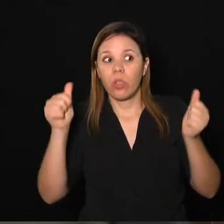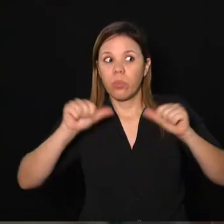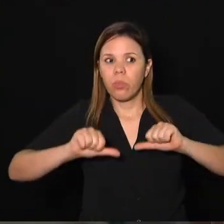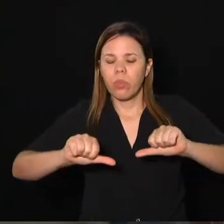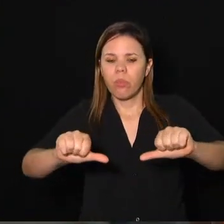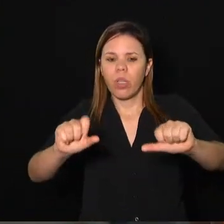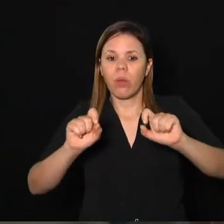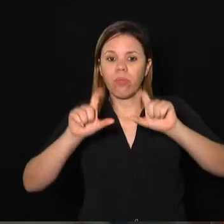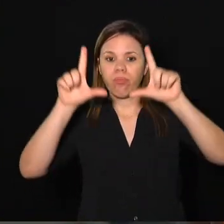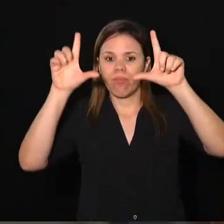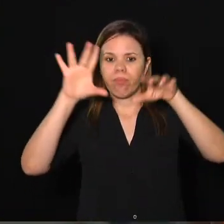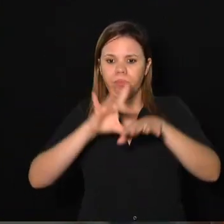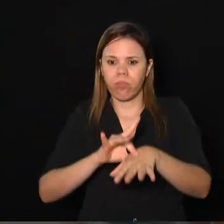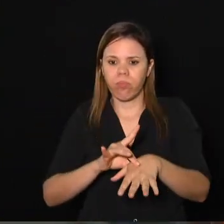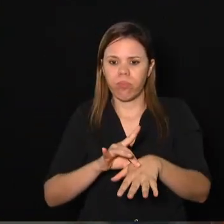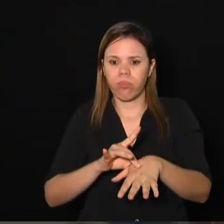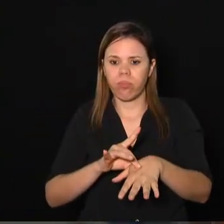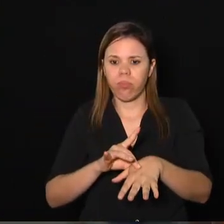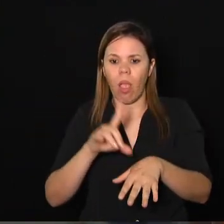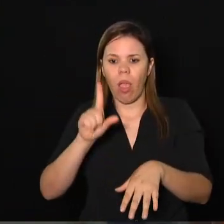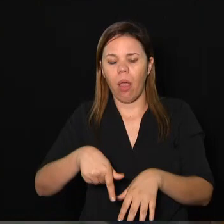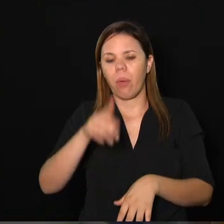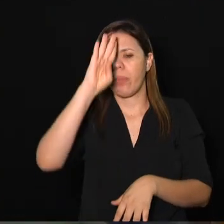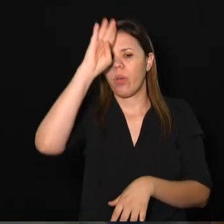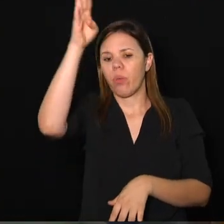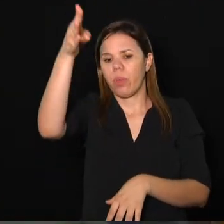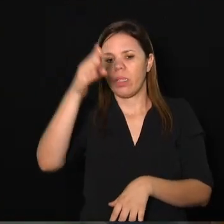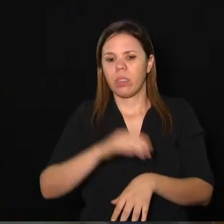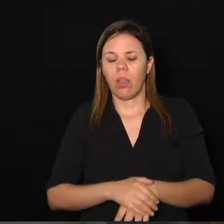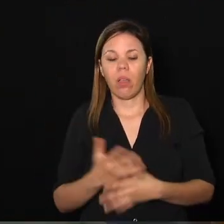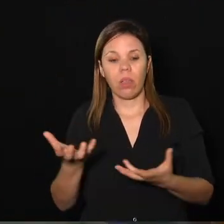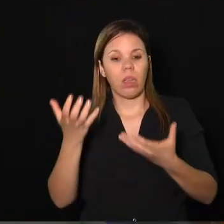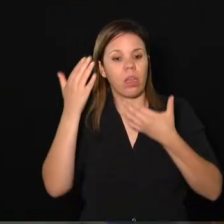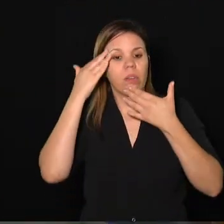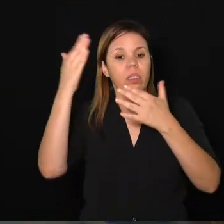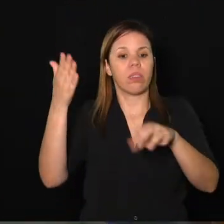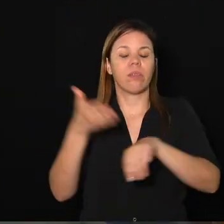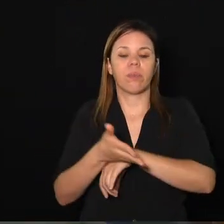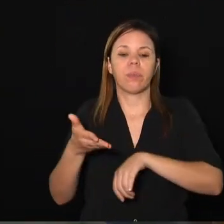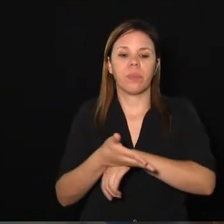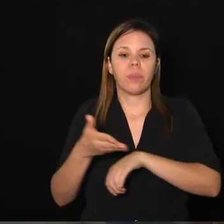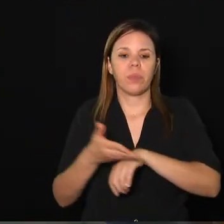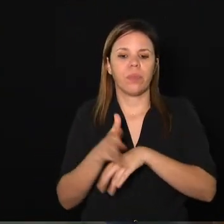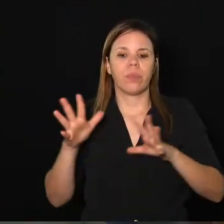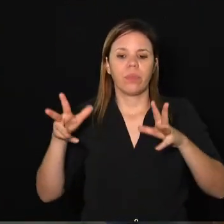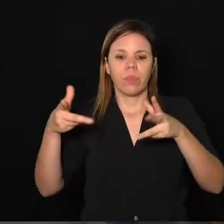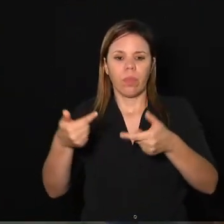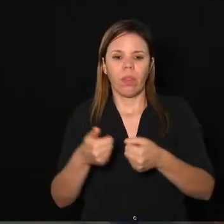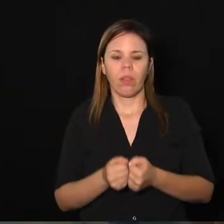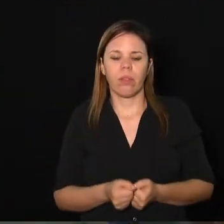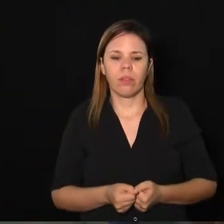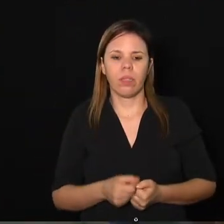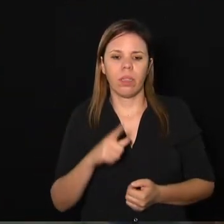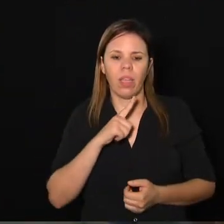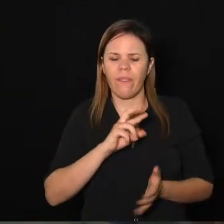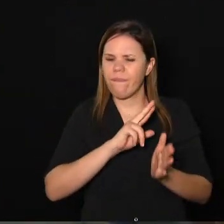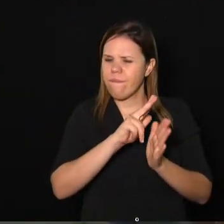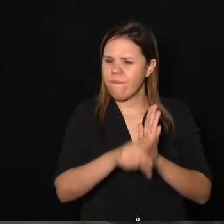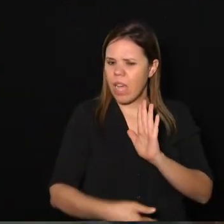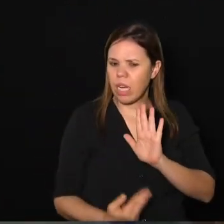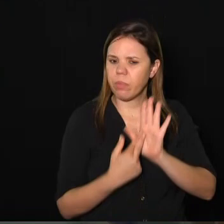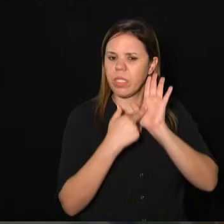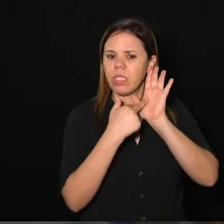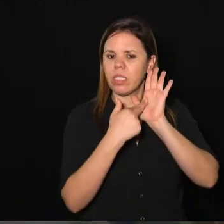essa é a preocupação central então eu queria agradecer a participação de todos aqui eu vejo que tem representantes de três